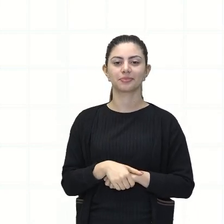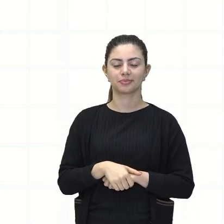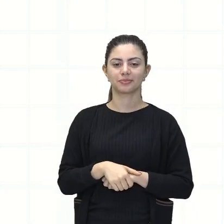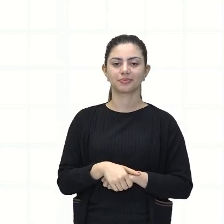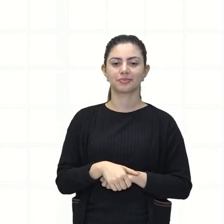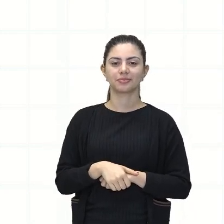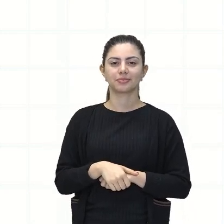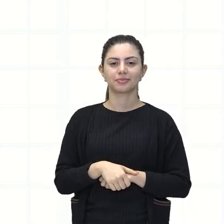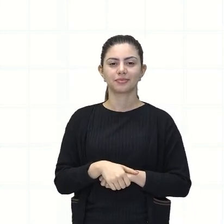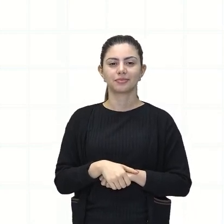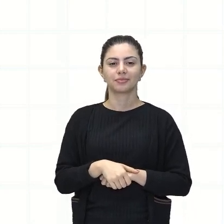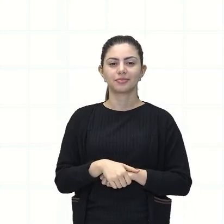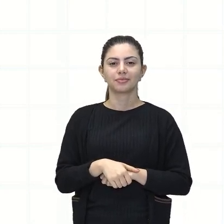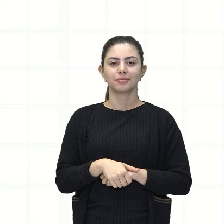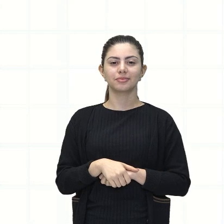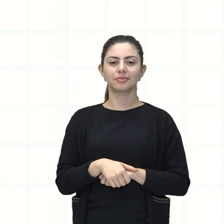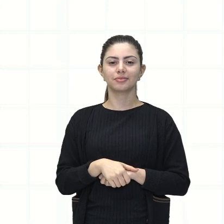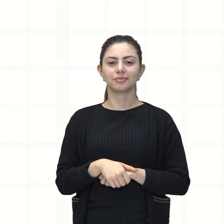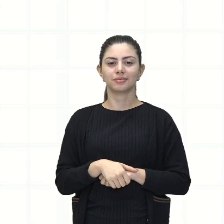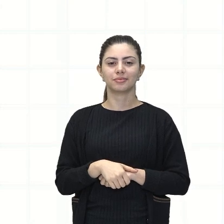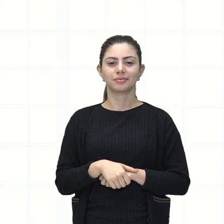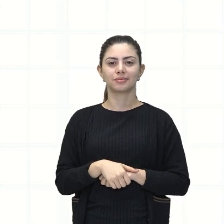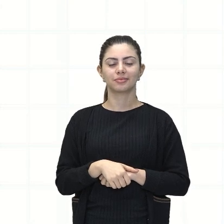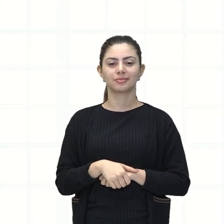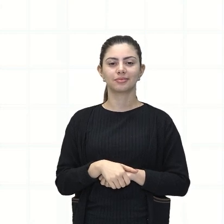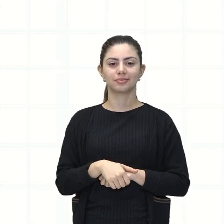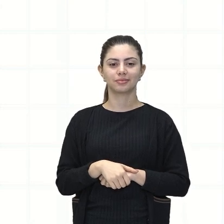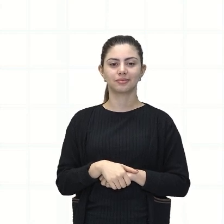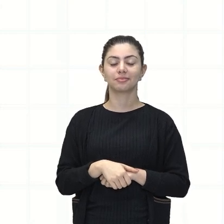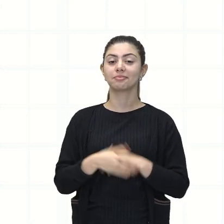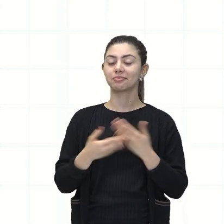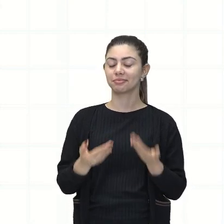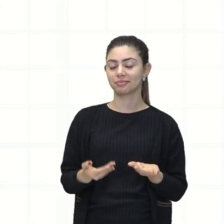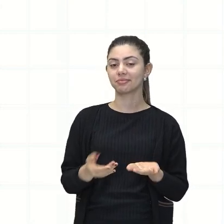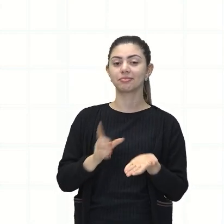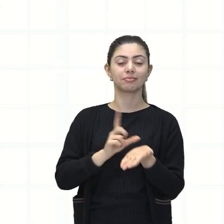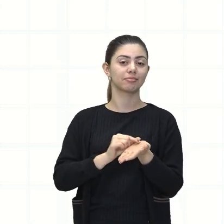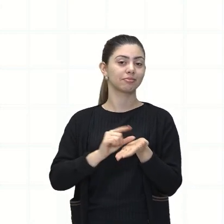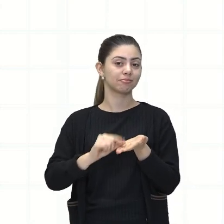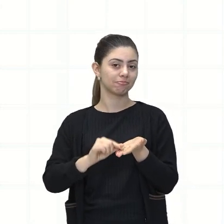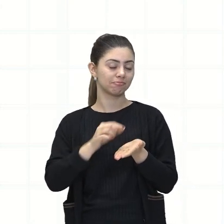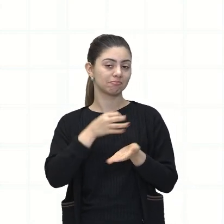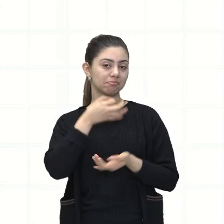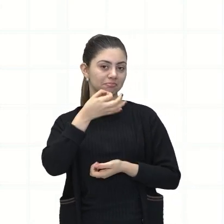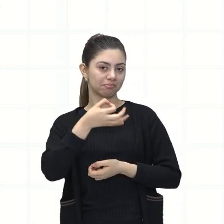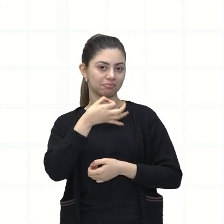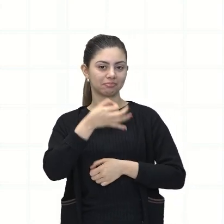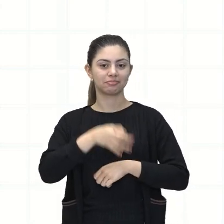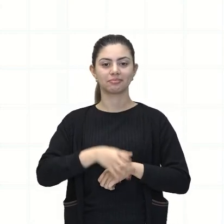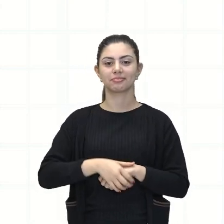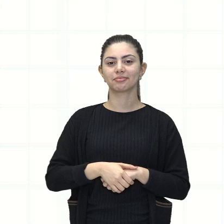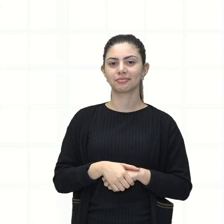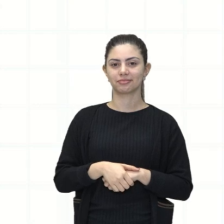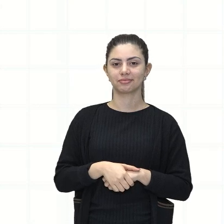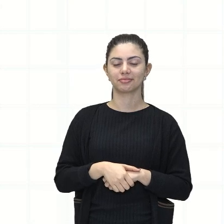certo? Então, articles, artigos. O que significa um artigo de opinião?